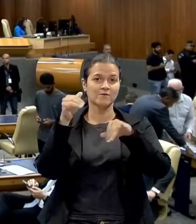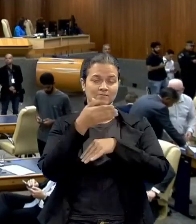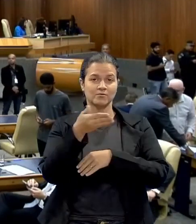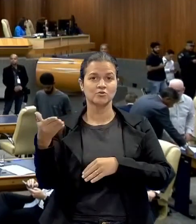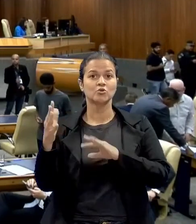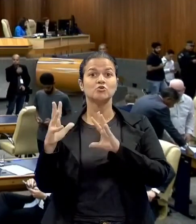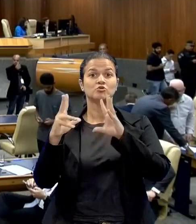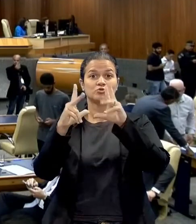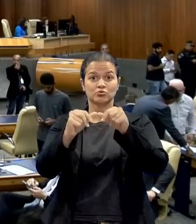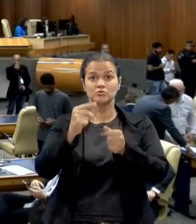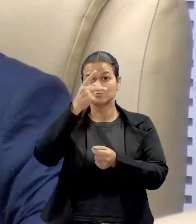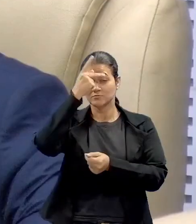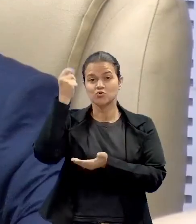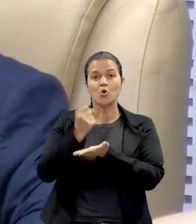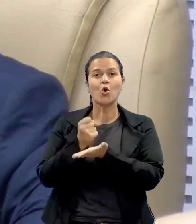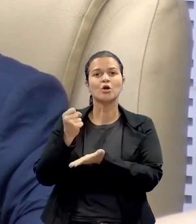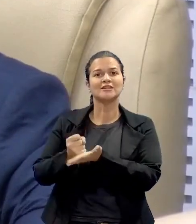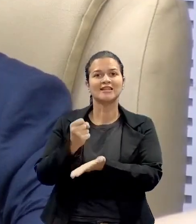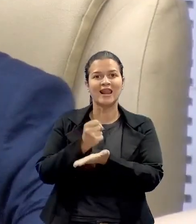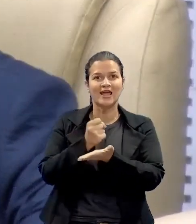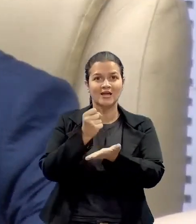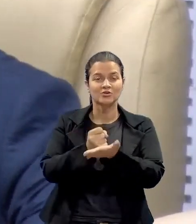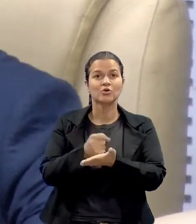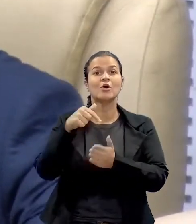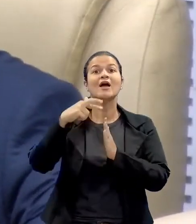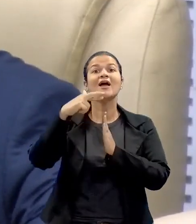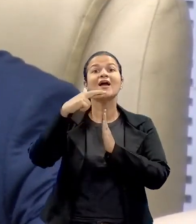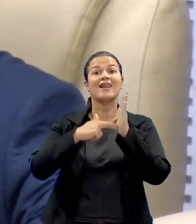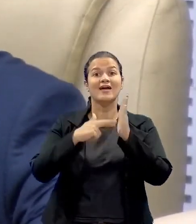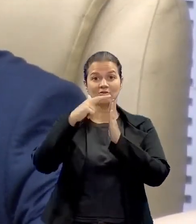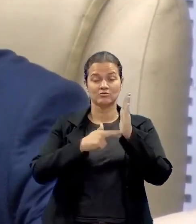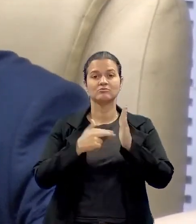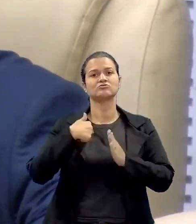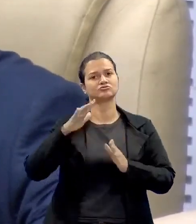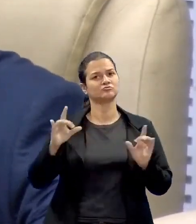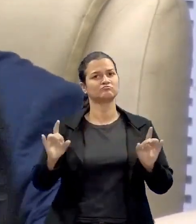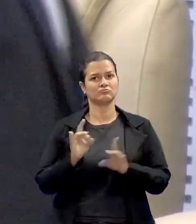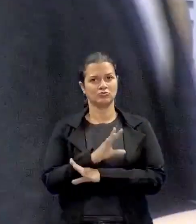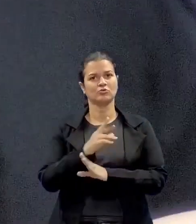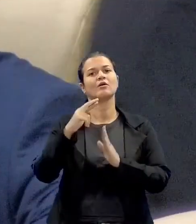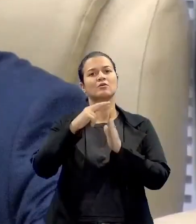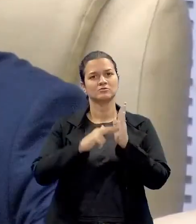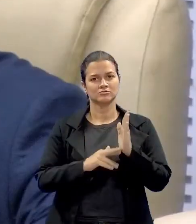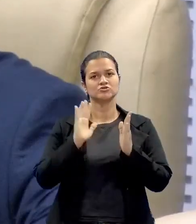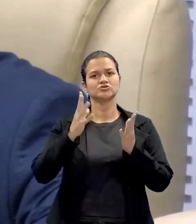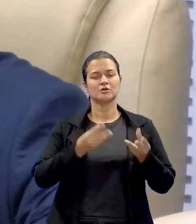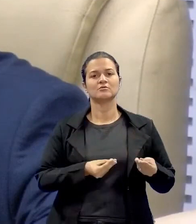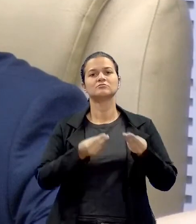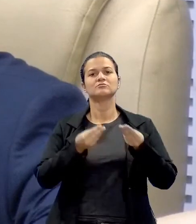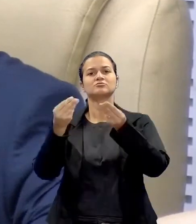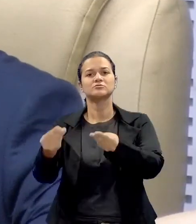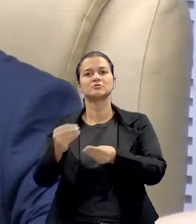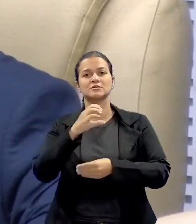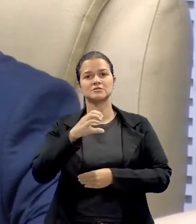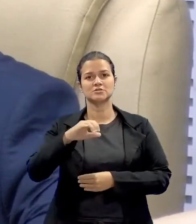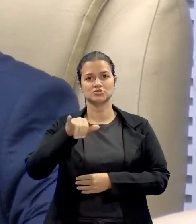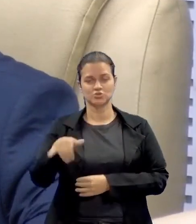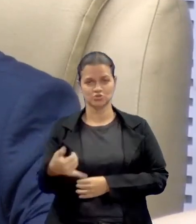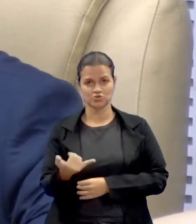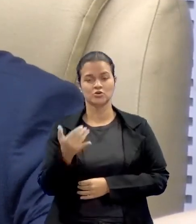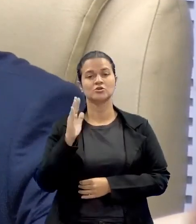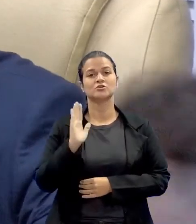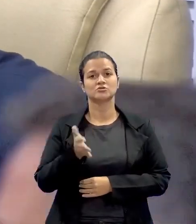os contratos que o relatório nosso já foi feito, já foi destinado à CCJ,